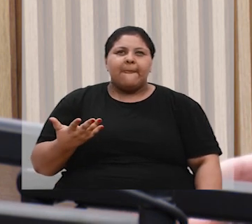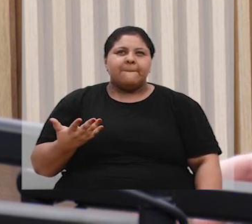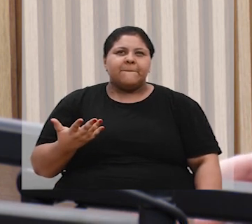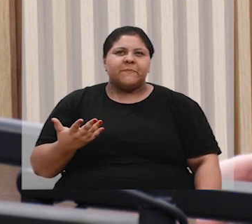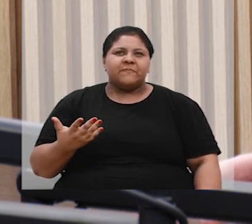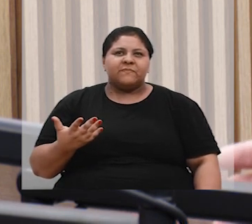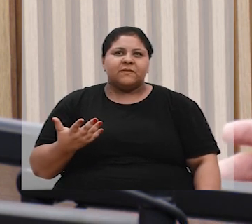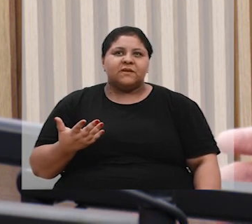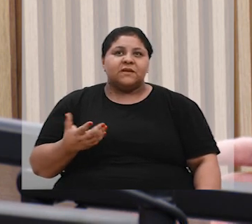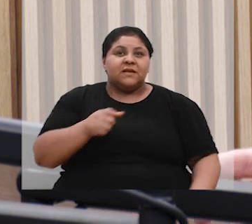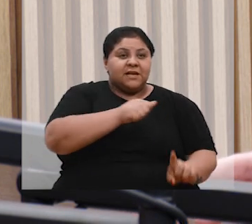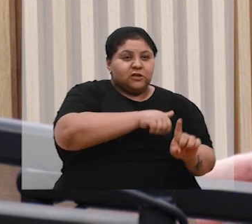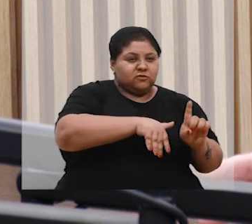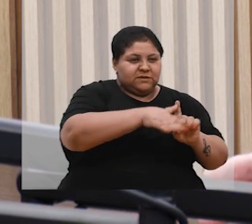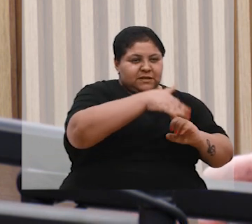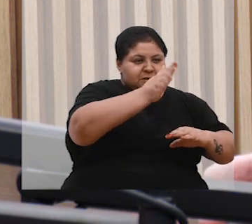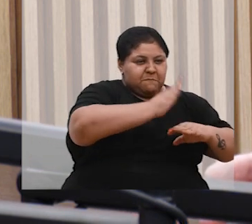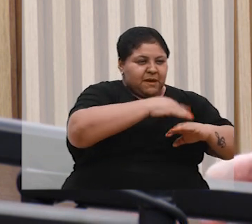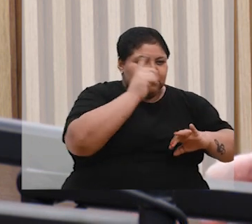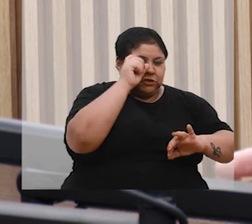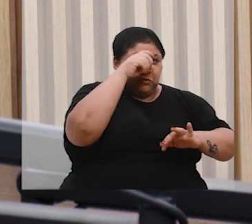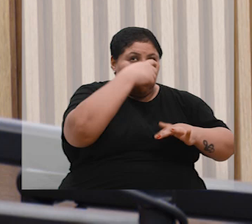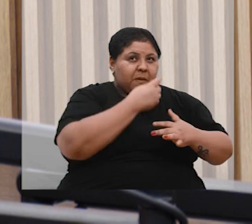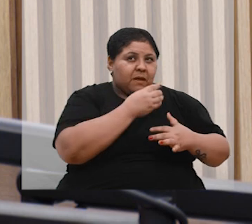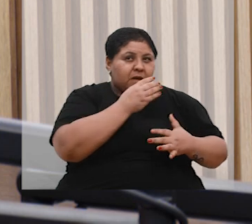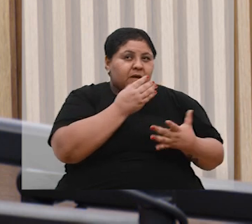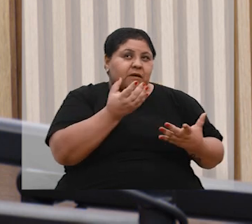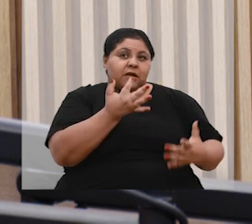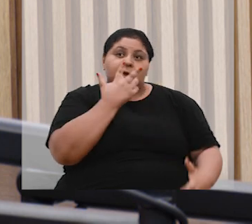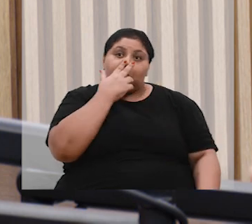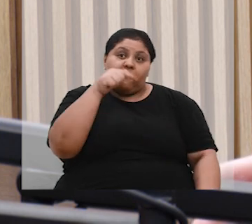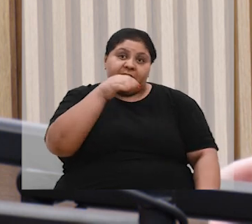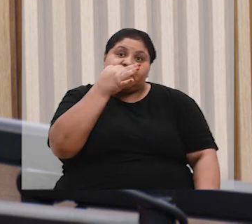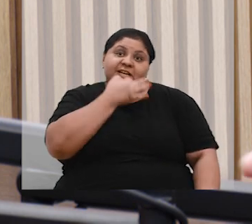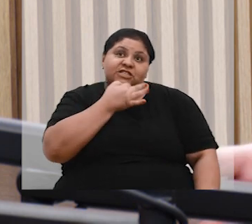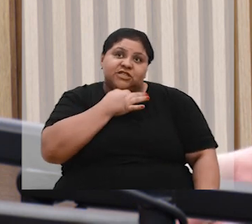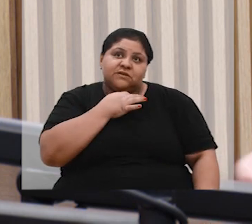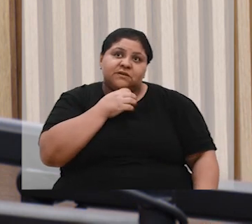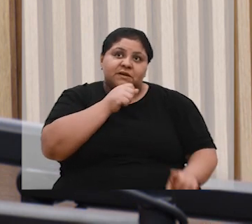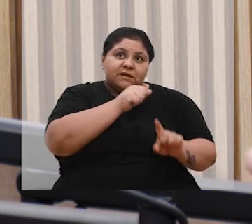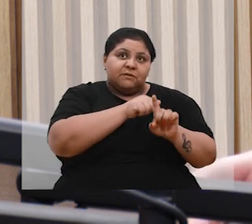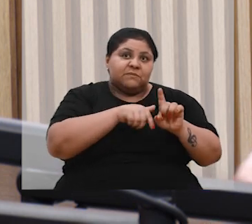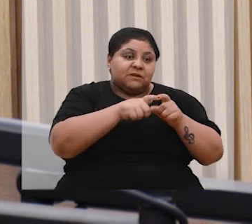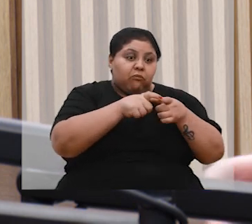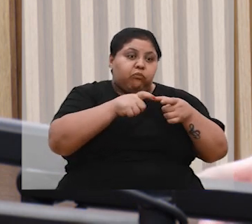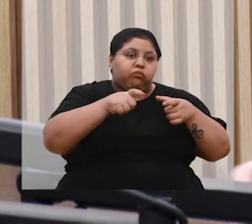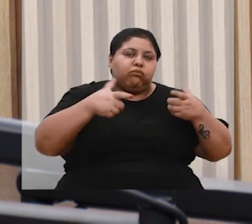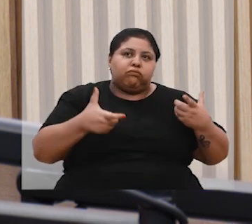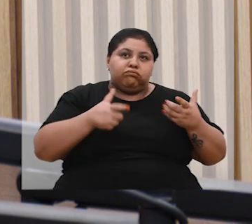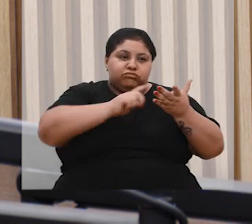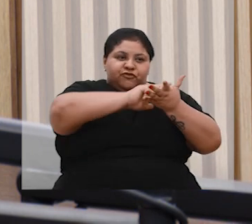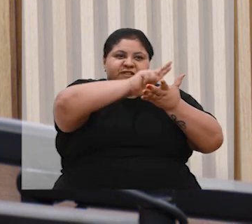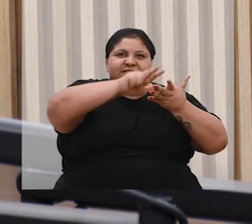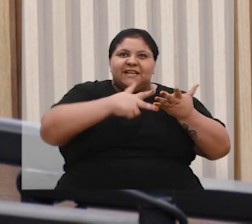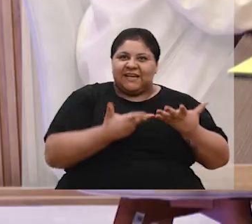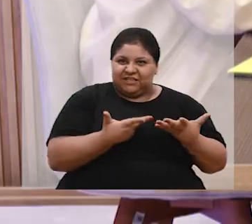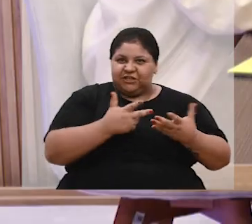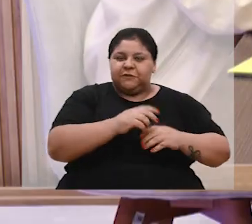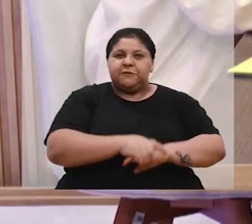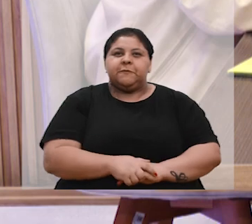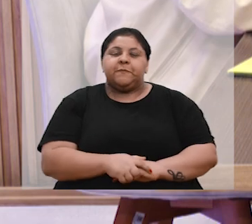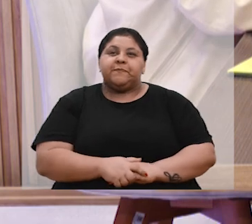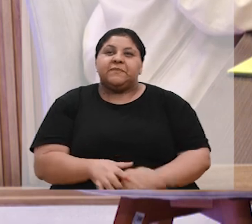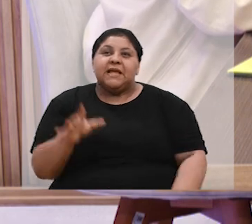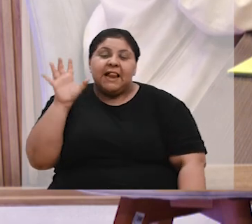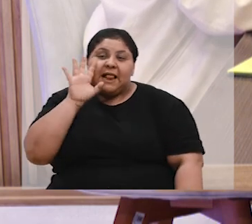em sociedades mais complexas, né, Marcelo? Que é o caso de Caxias. Caxias é uma cidade muito complexa em sentido de diversidade, né? E é até legal falar um pouco